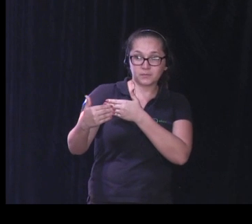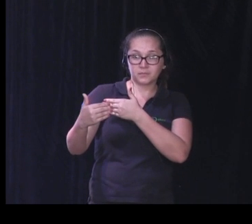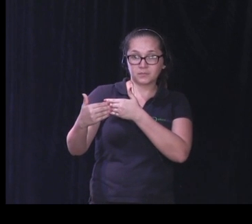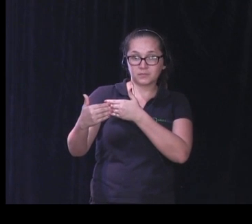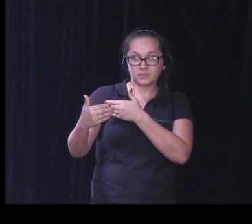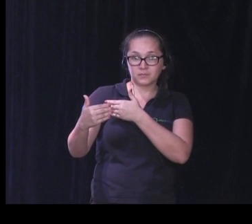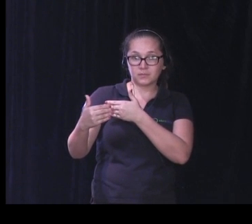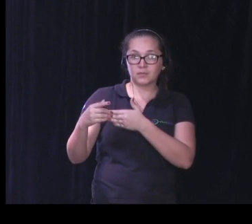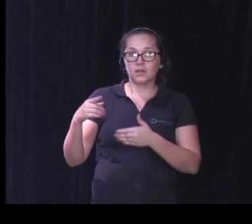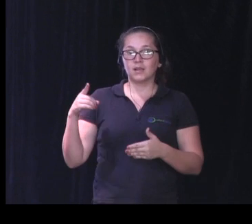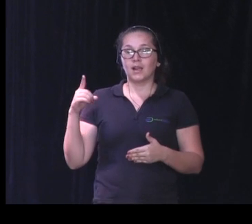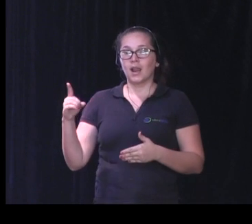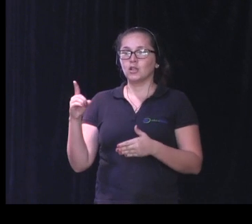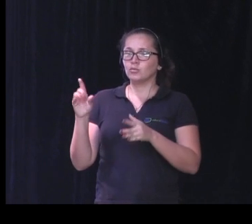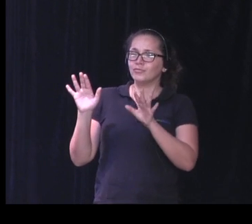A partir de